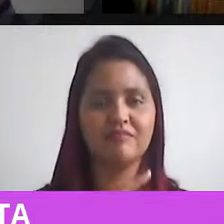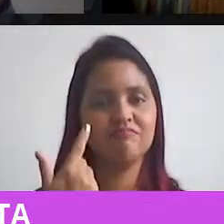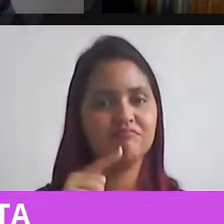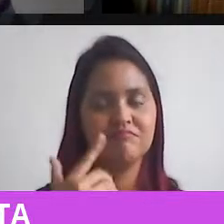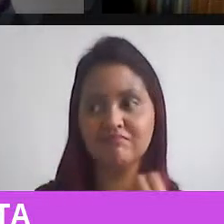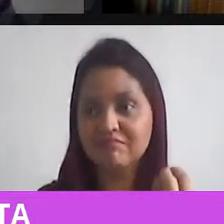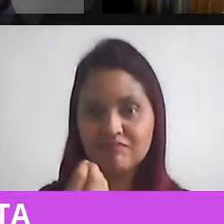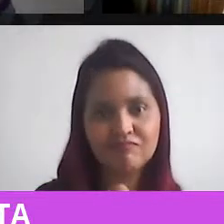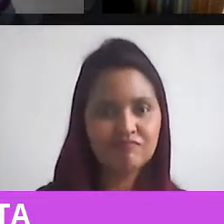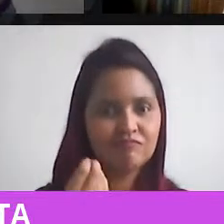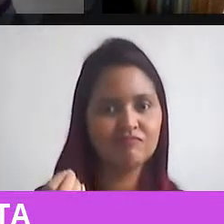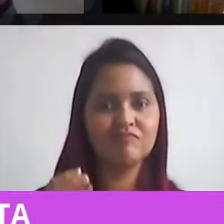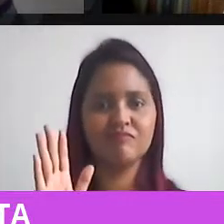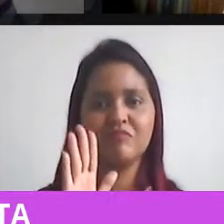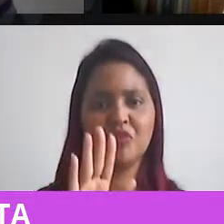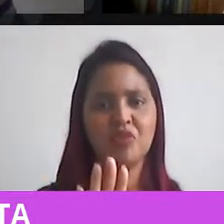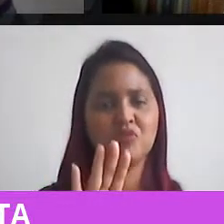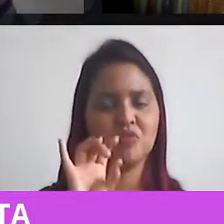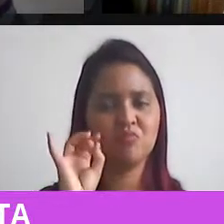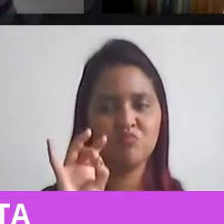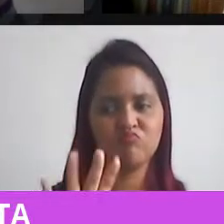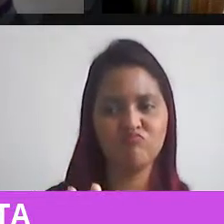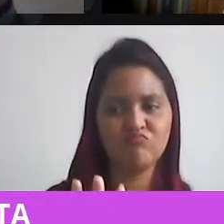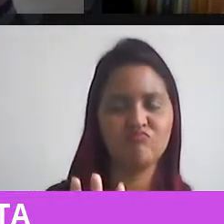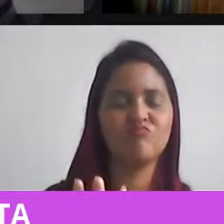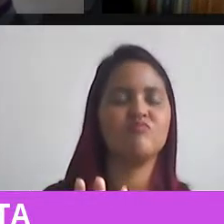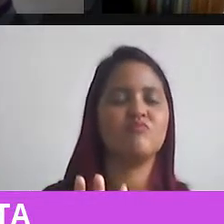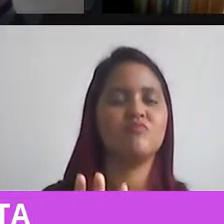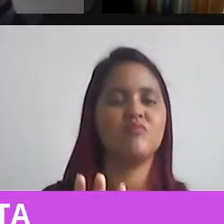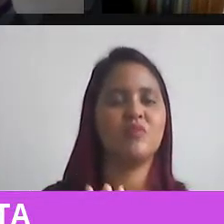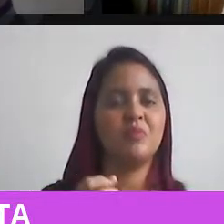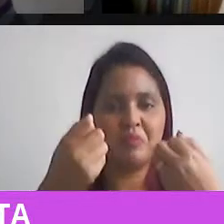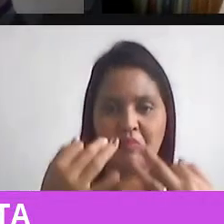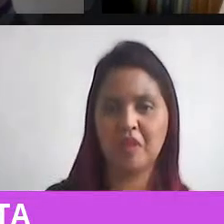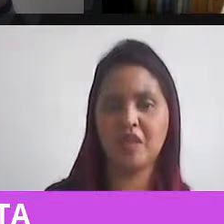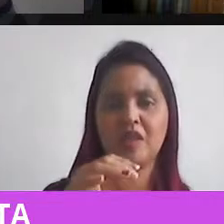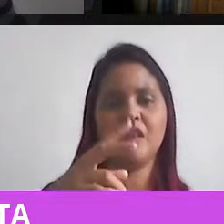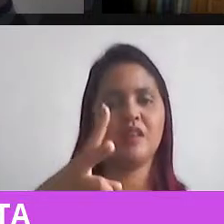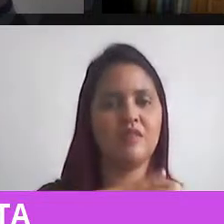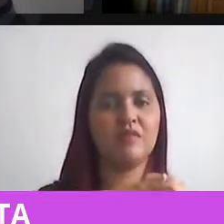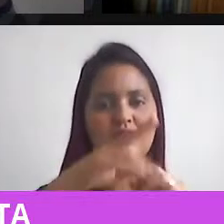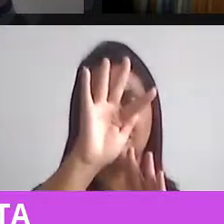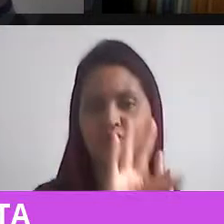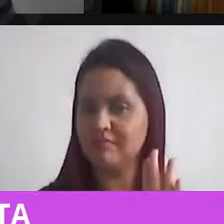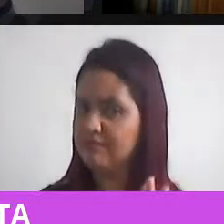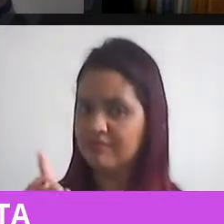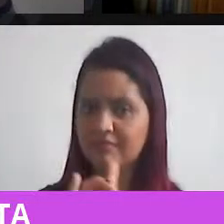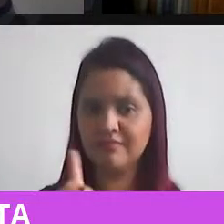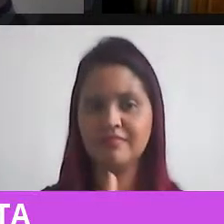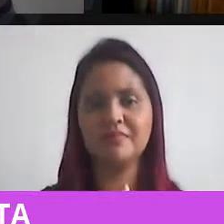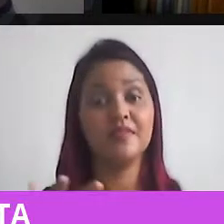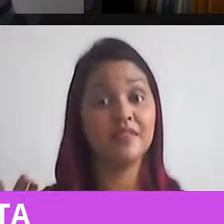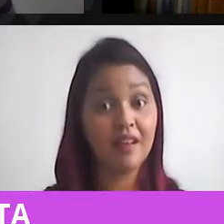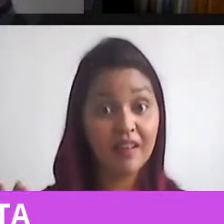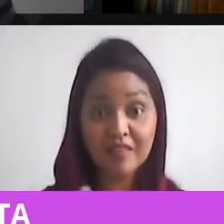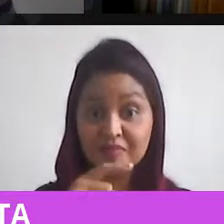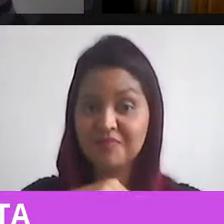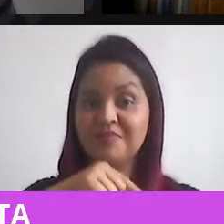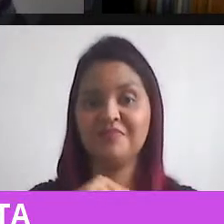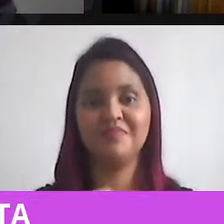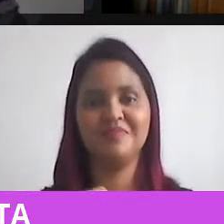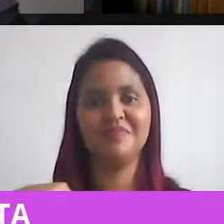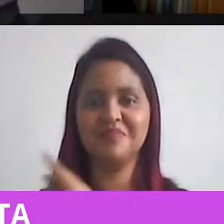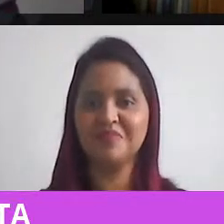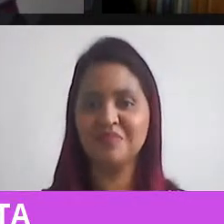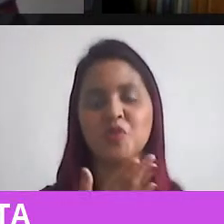como defendermos apenas um texto verbal, né? Então, agora mesmo, nós acabamos de fazer